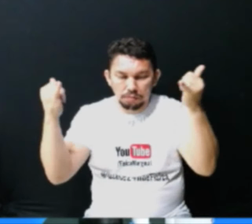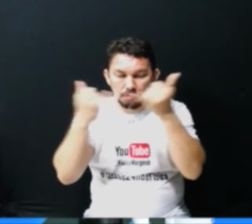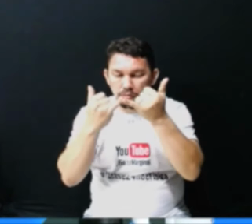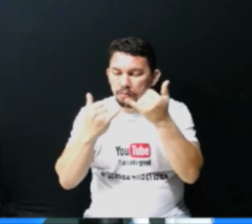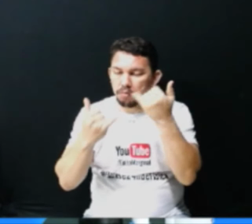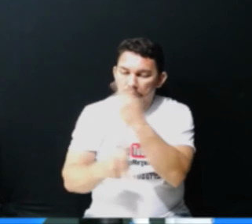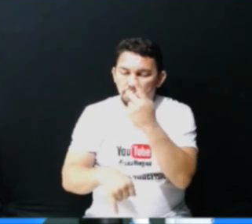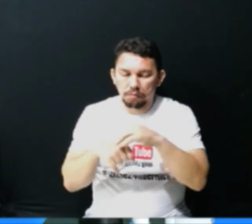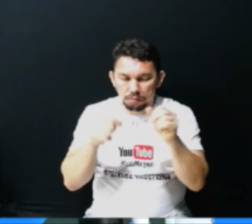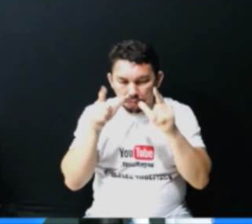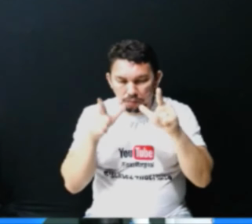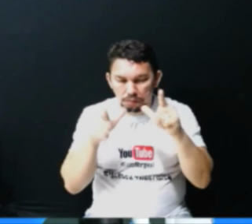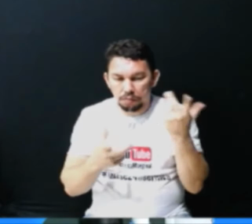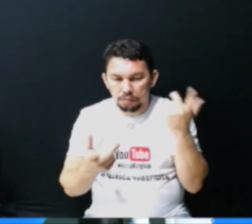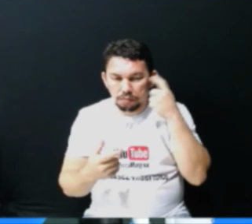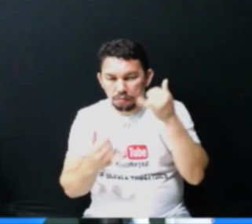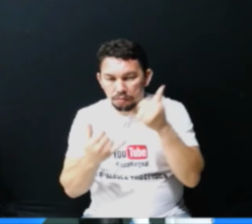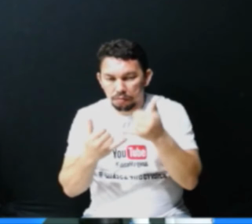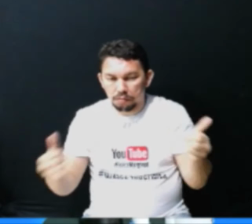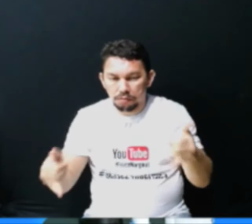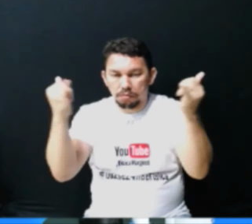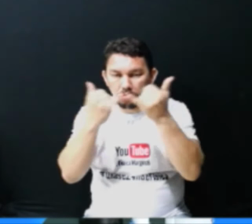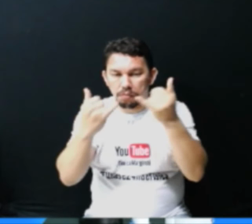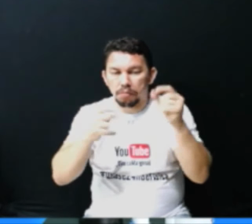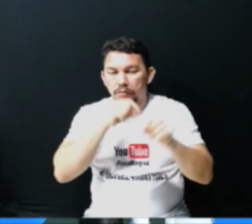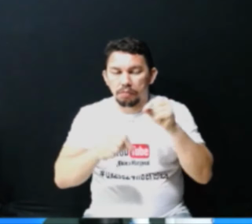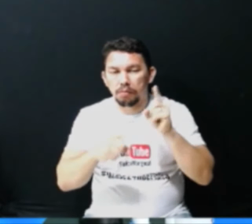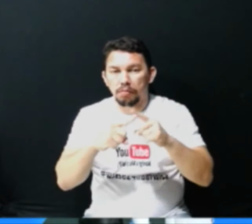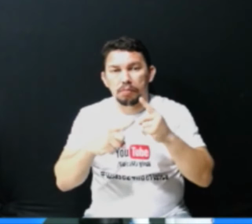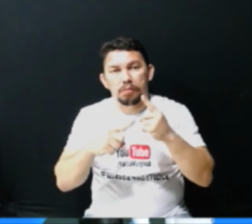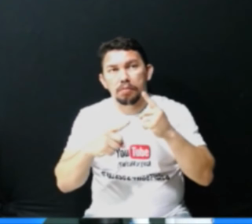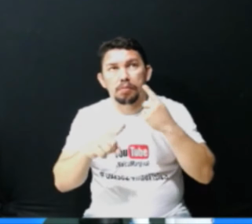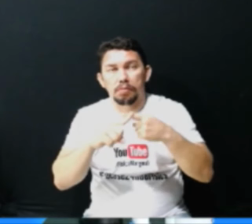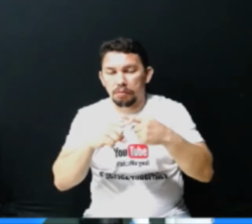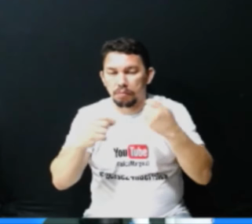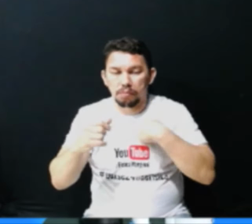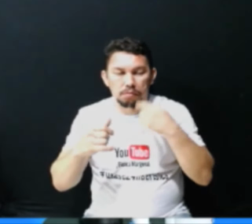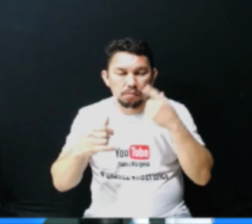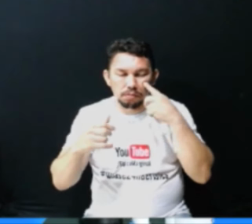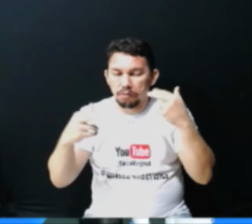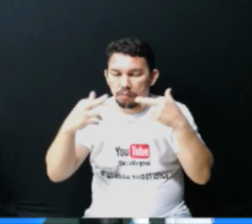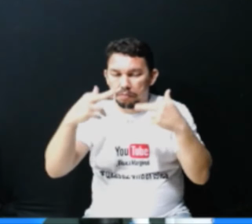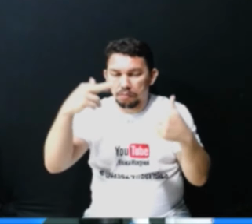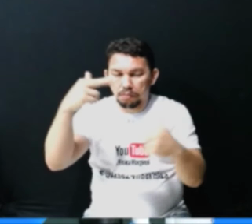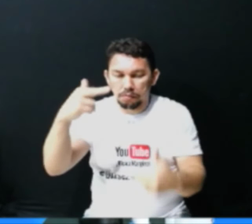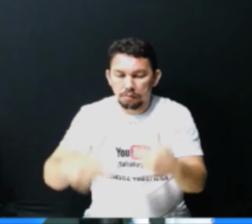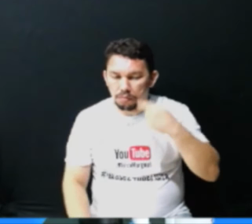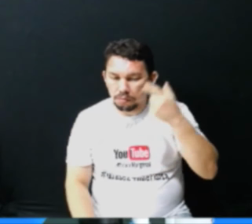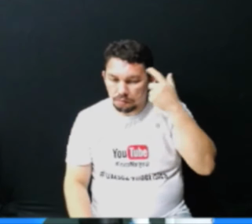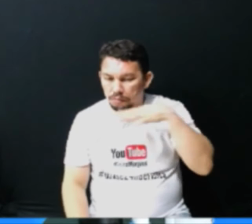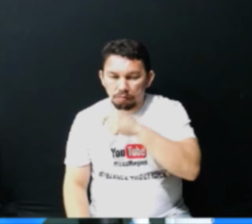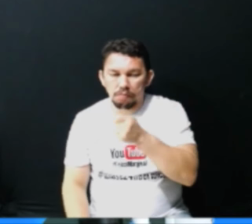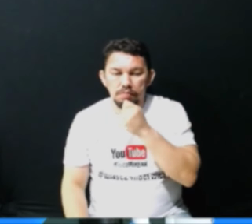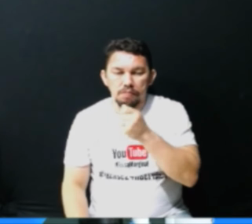Porque não é pensar na corrente divide quando você tem circuitos conectados em paralelo. Boa observação. Eu não me ligava nessa nomenclatura. Eu